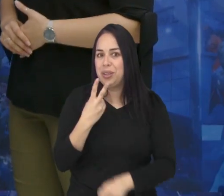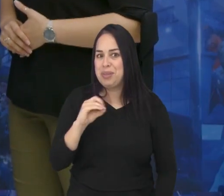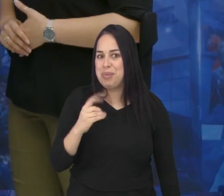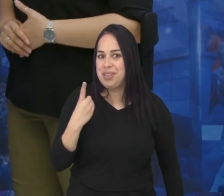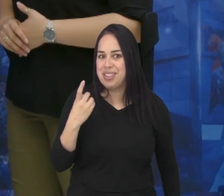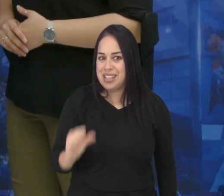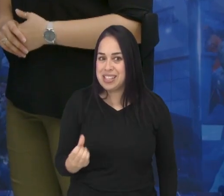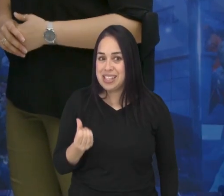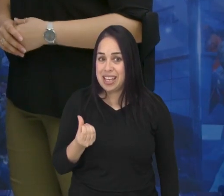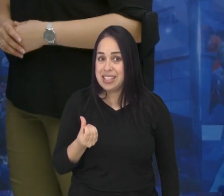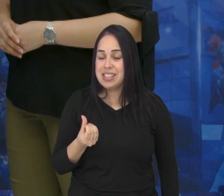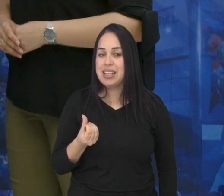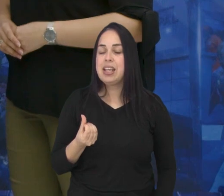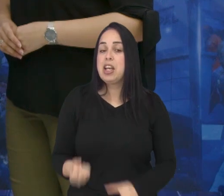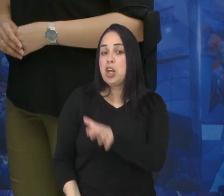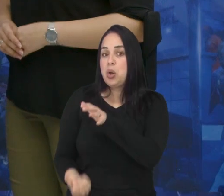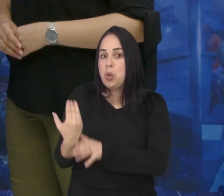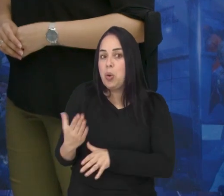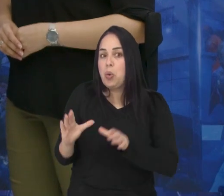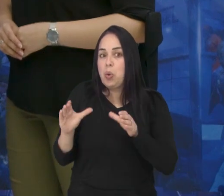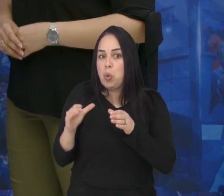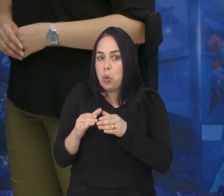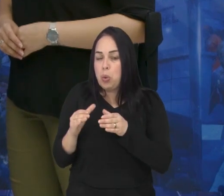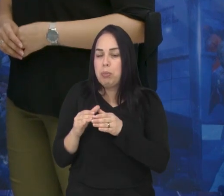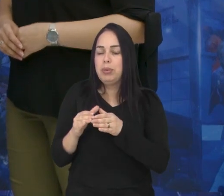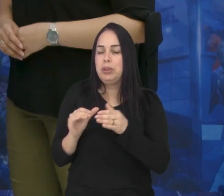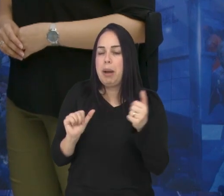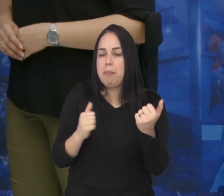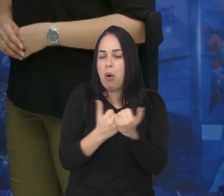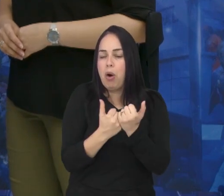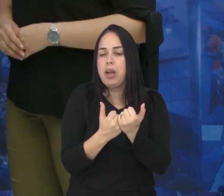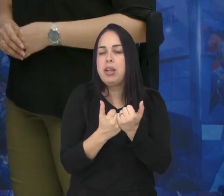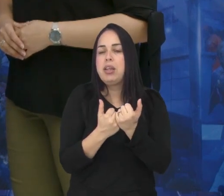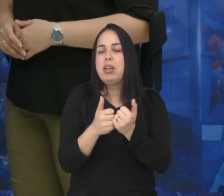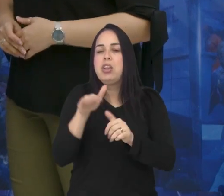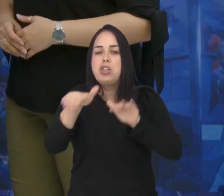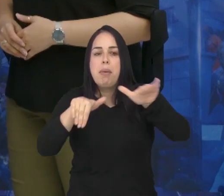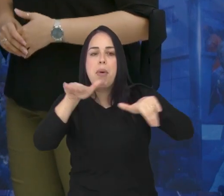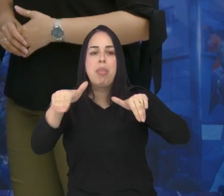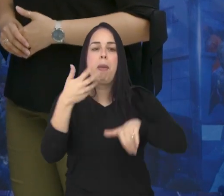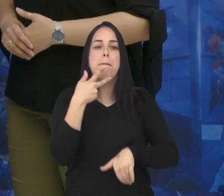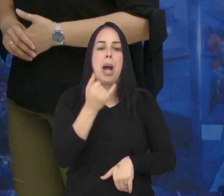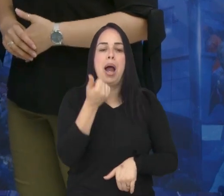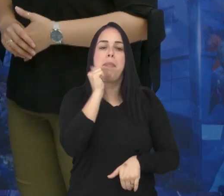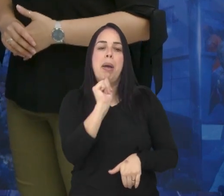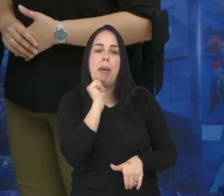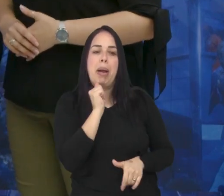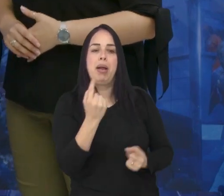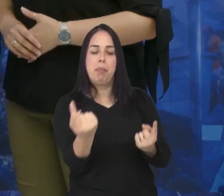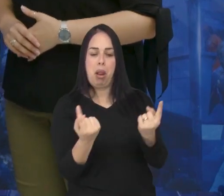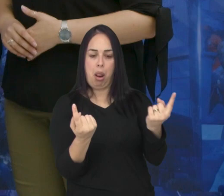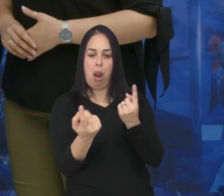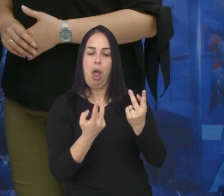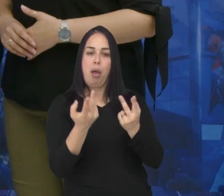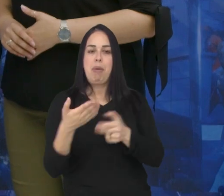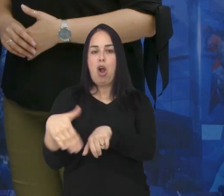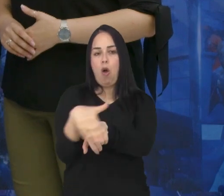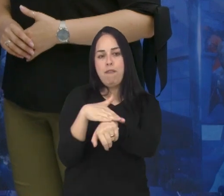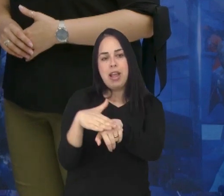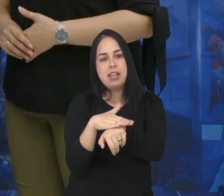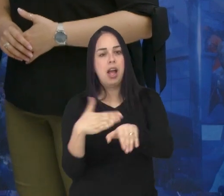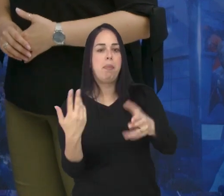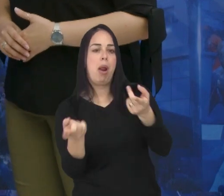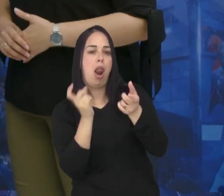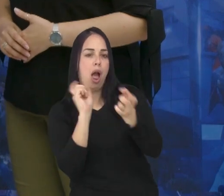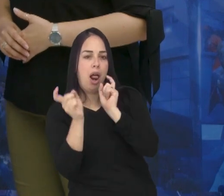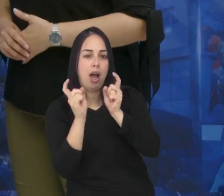criando a frente parlamentar, fazendo reuniões com os pais. Começamos a convidar os pais. E dali, a ideia